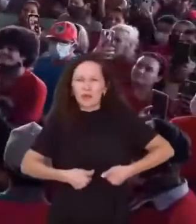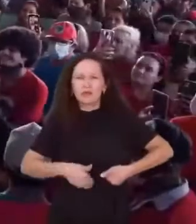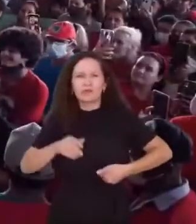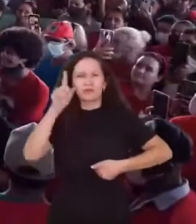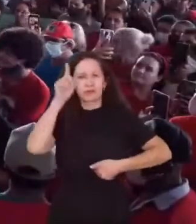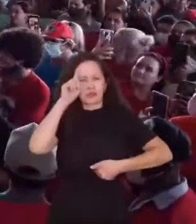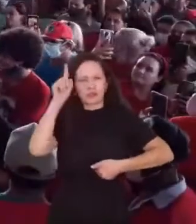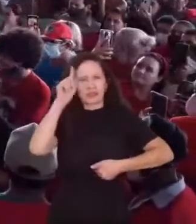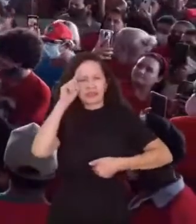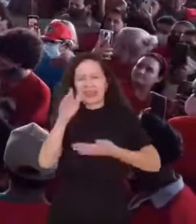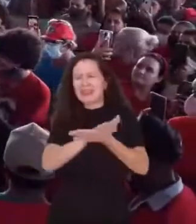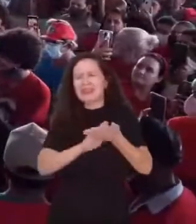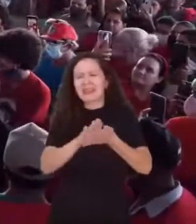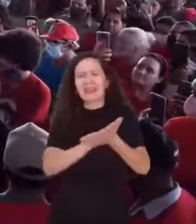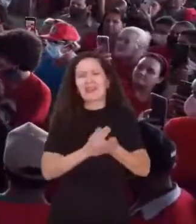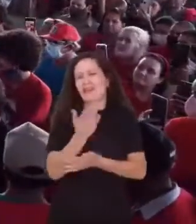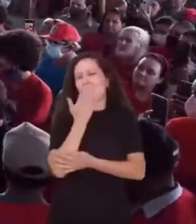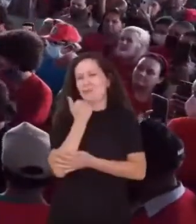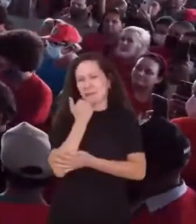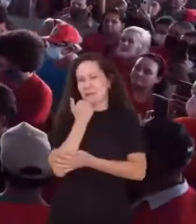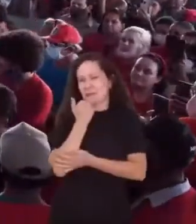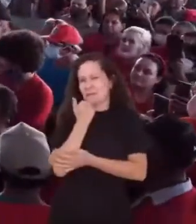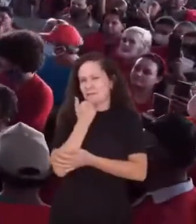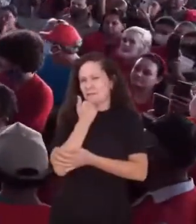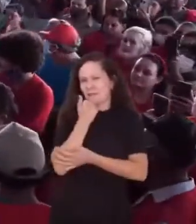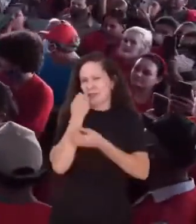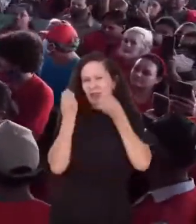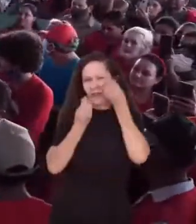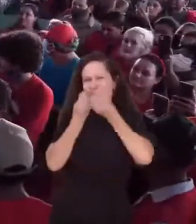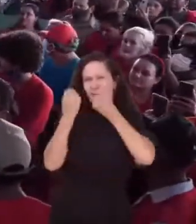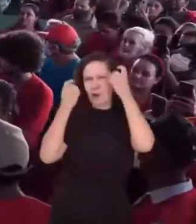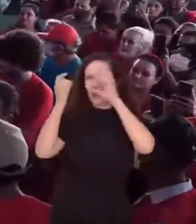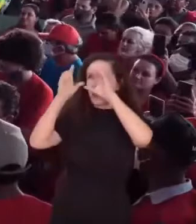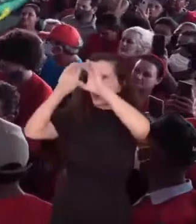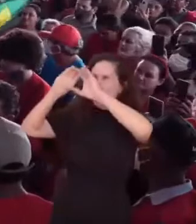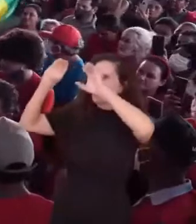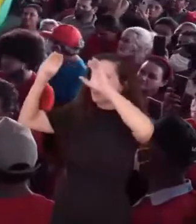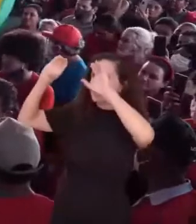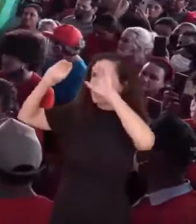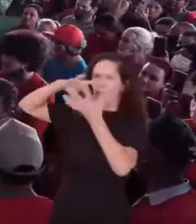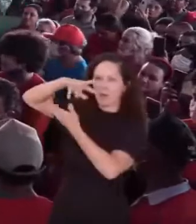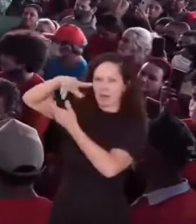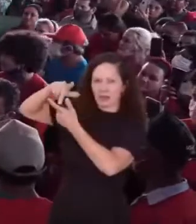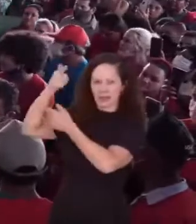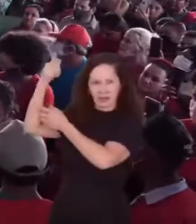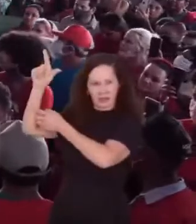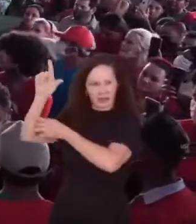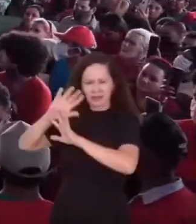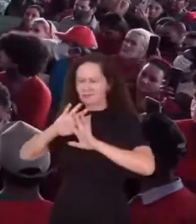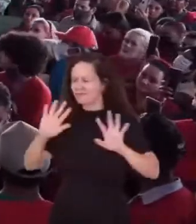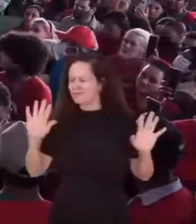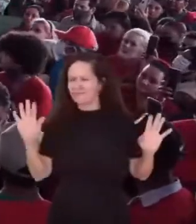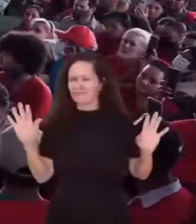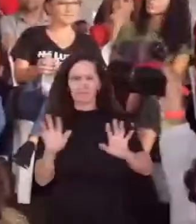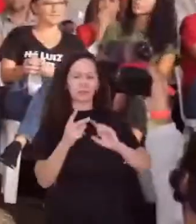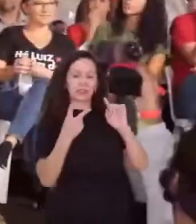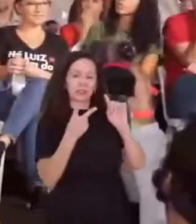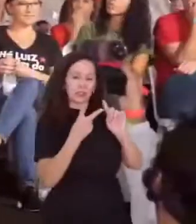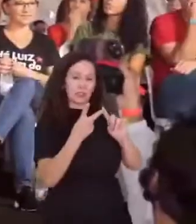comer. Bem, a segunda coisa que eu queria falar era de agradecimento ao Sem Terra.